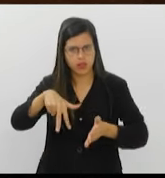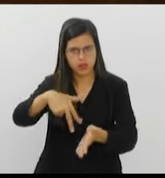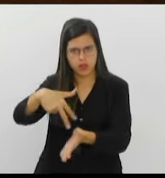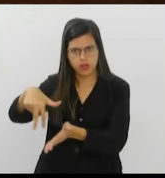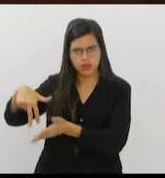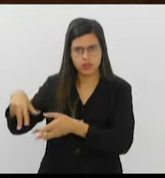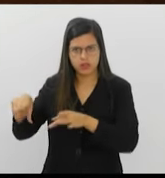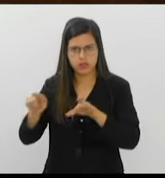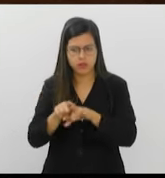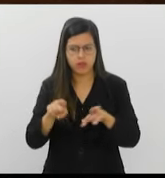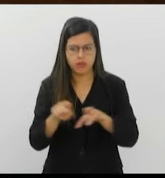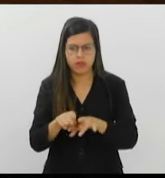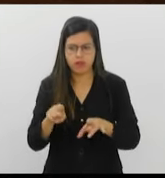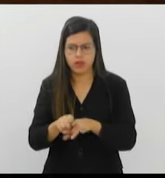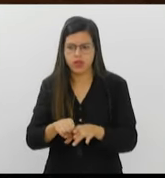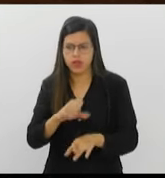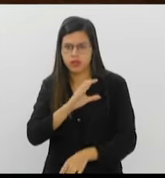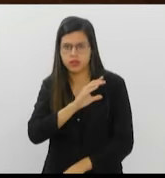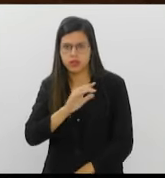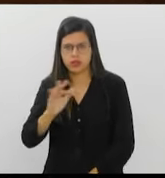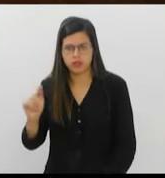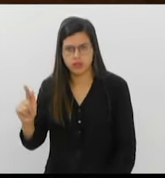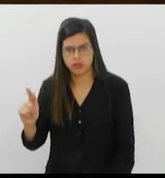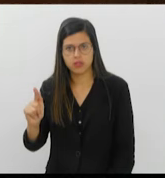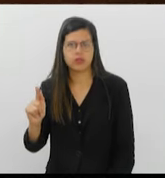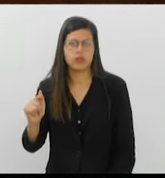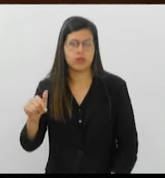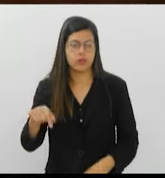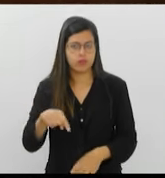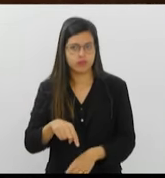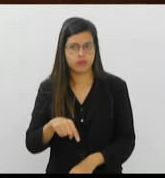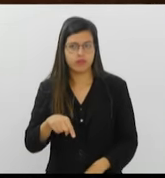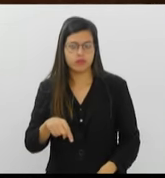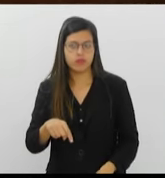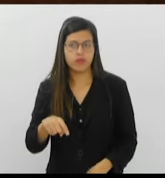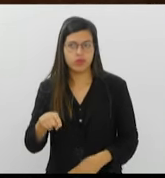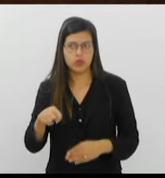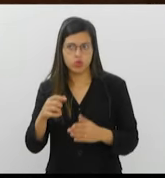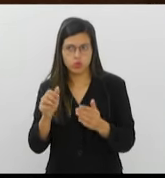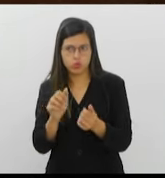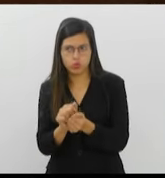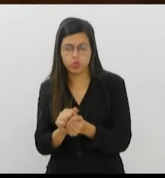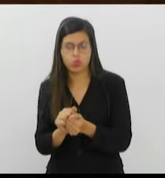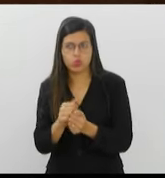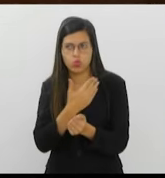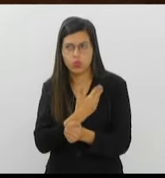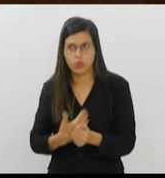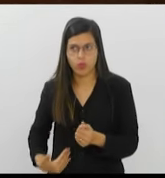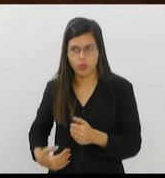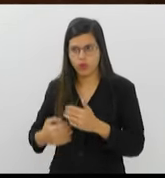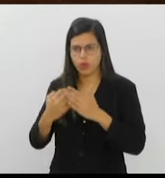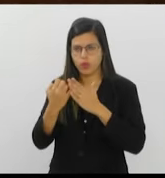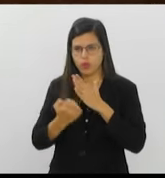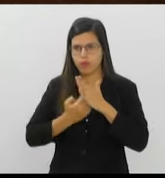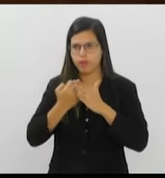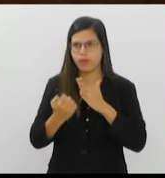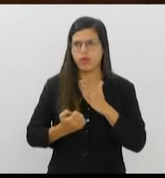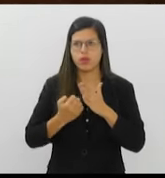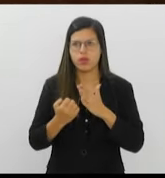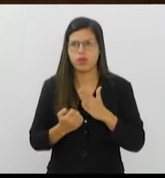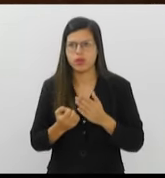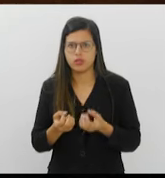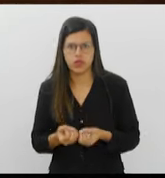Grande. E é uma festa onde se une o poder público e a iniciativa privada e doa toda a matéria-prima